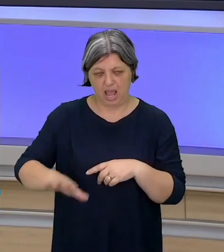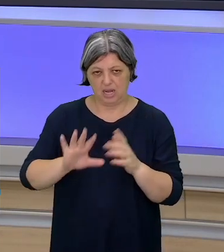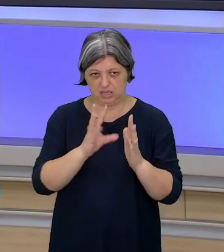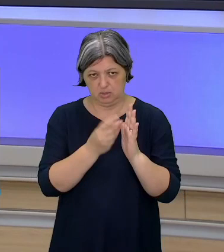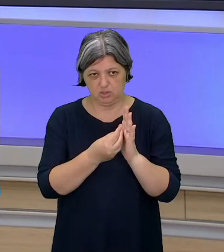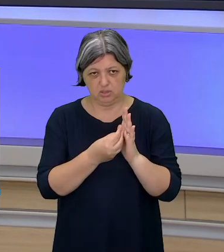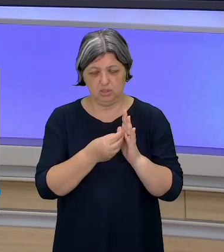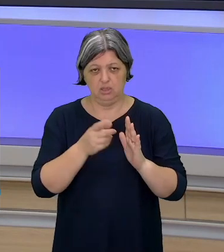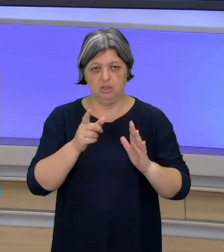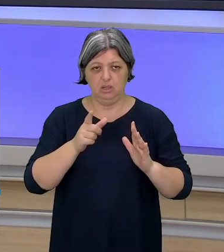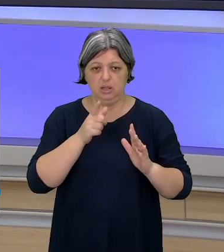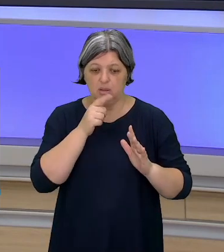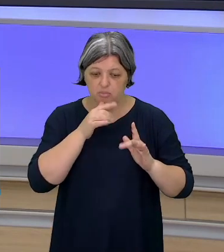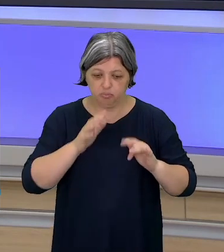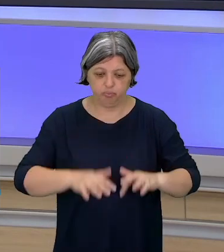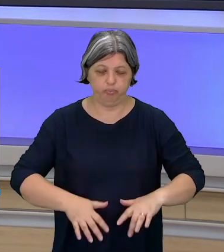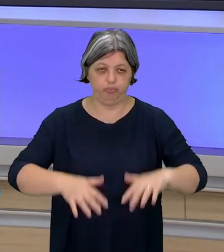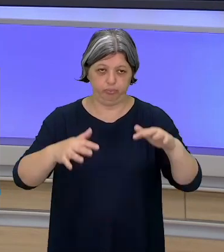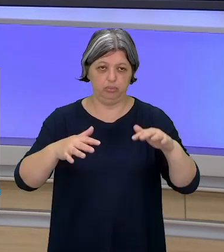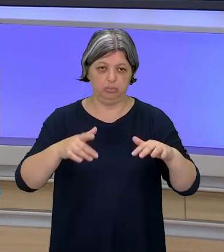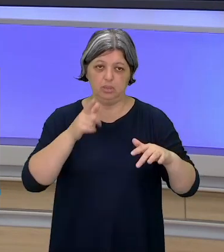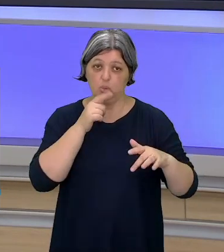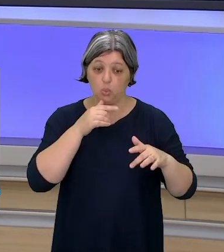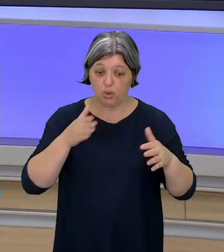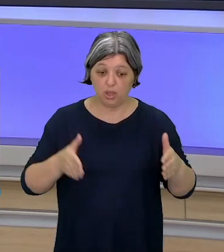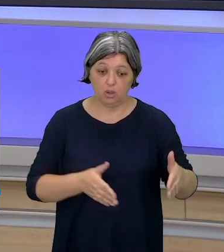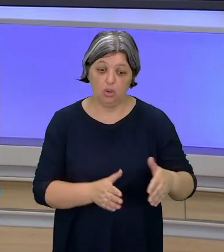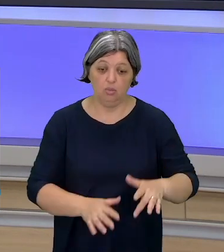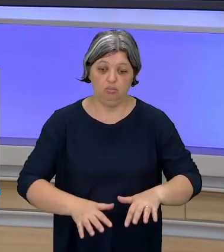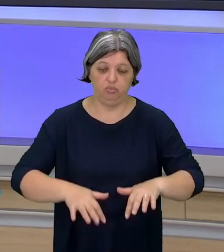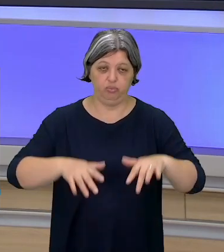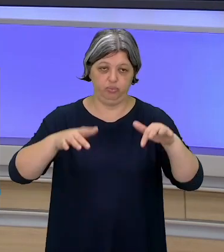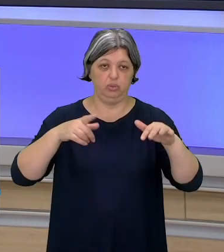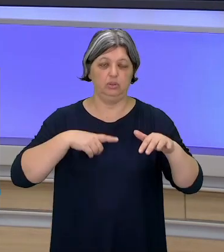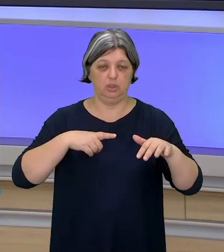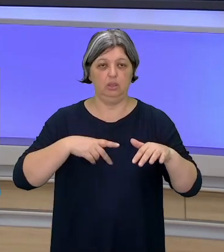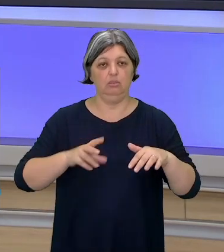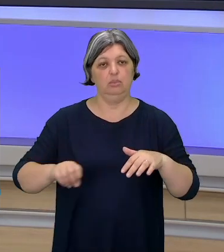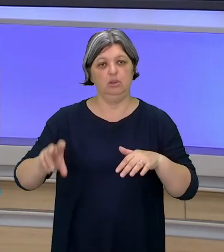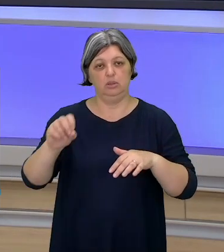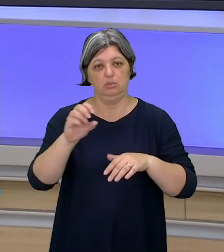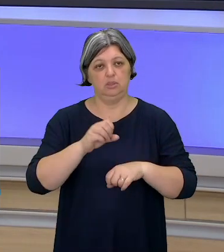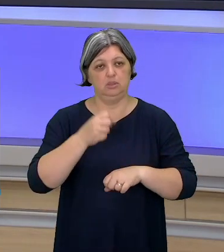quer dizer que nas áreas onde o rio está subindo, está tendo contaminação de mercúrio.